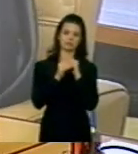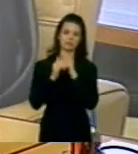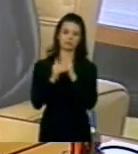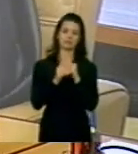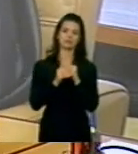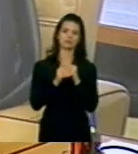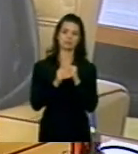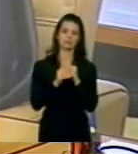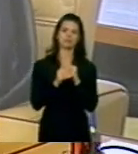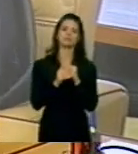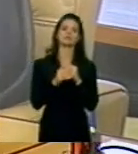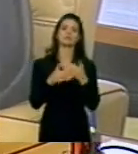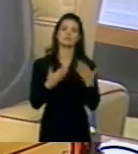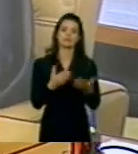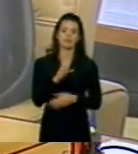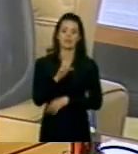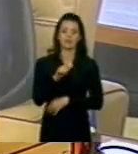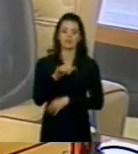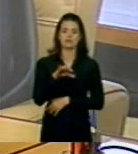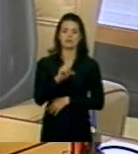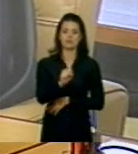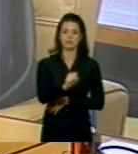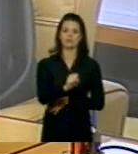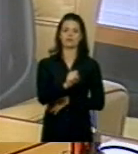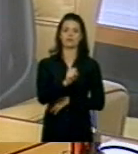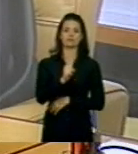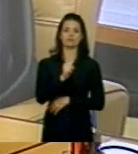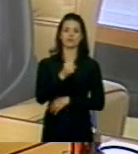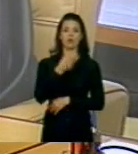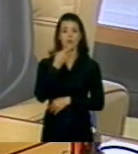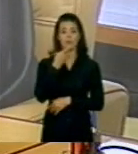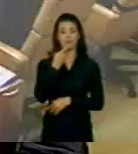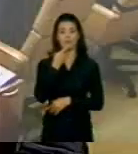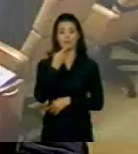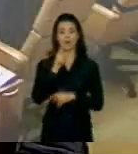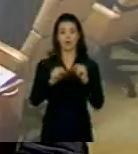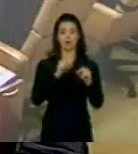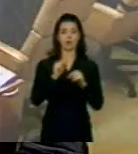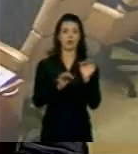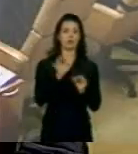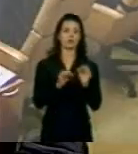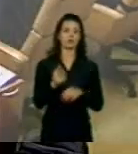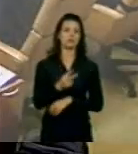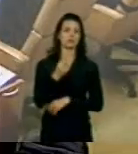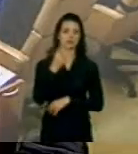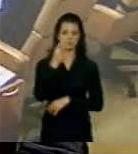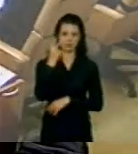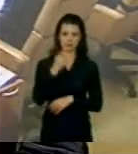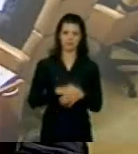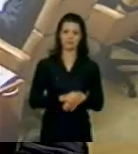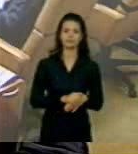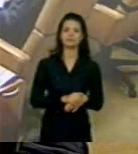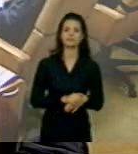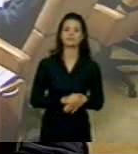concluiu o eminente ministro, ao trazer, portanto, um juízo de valor. Mais recentemente, igualmente com